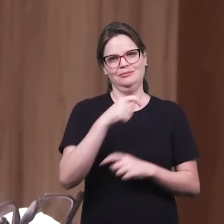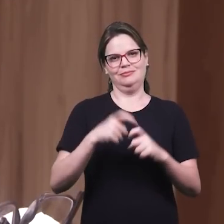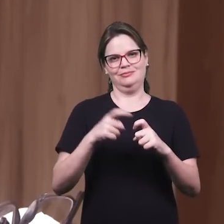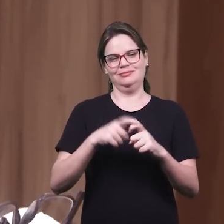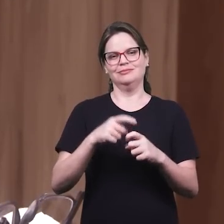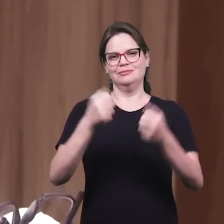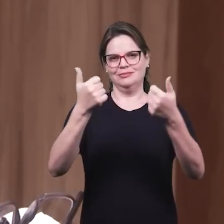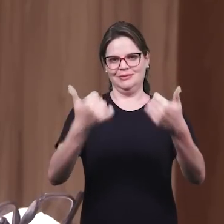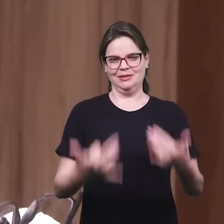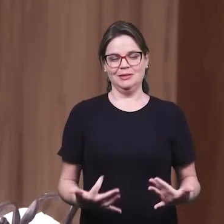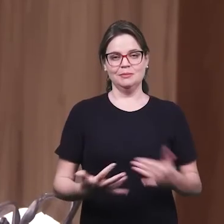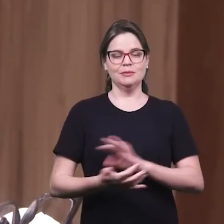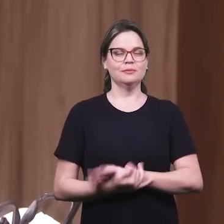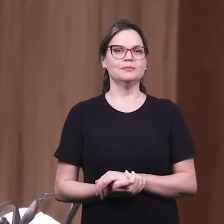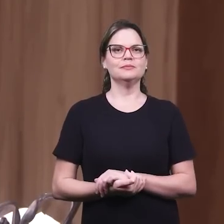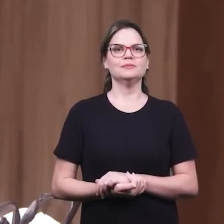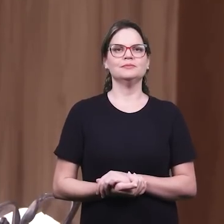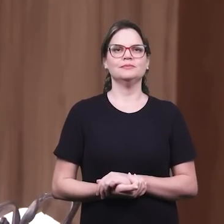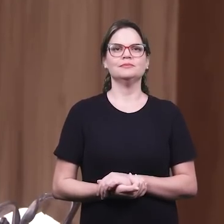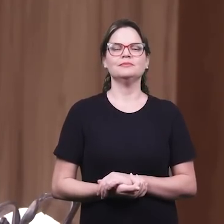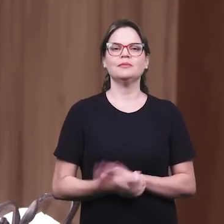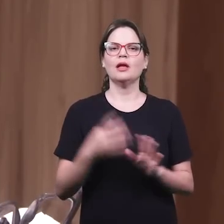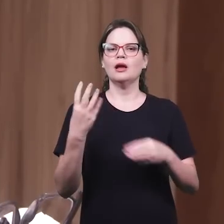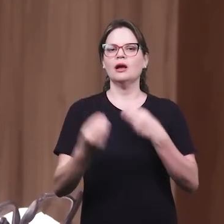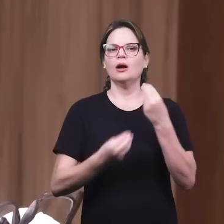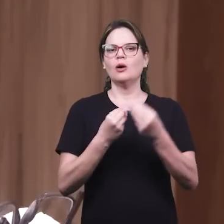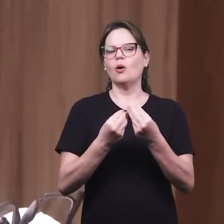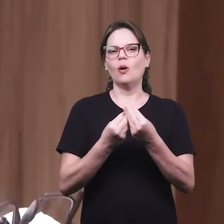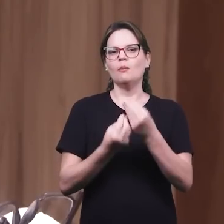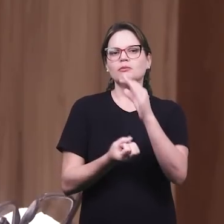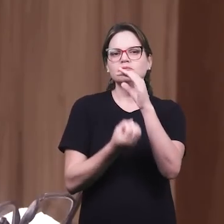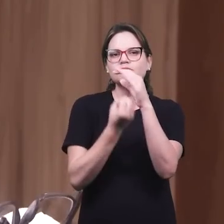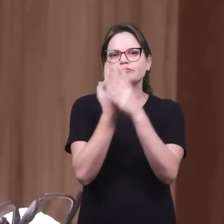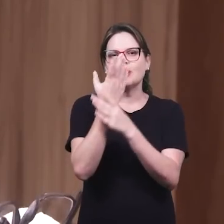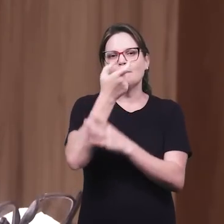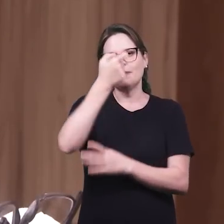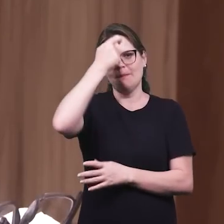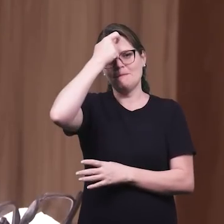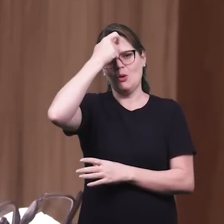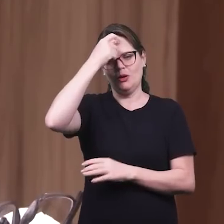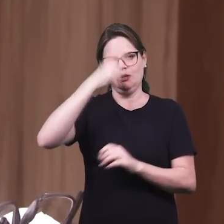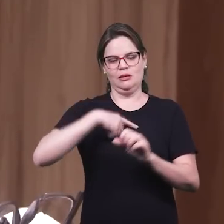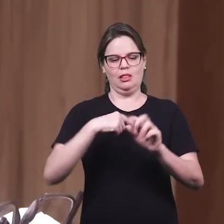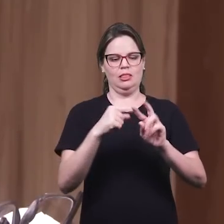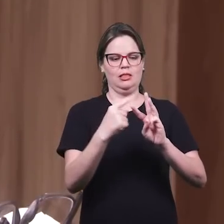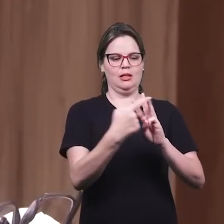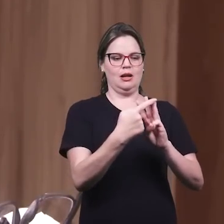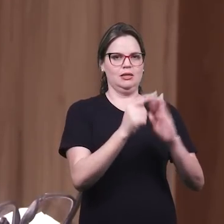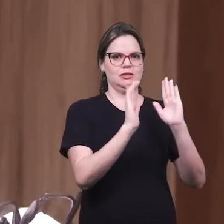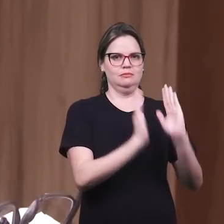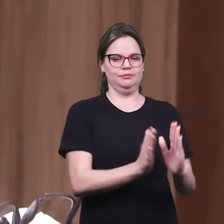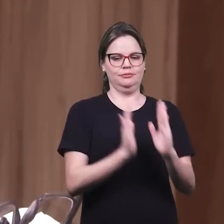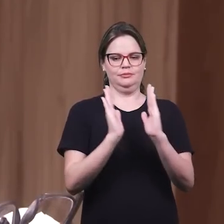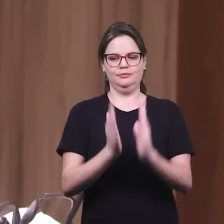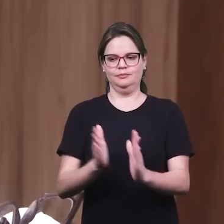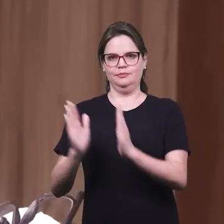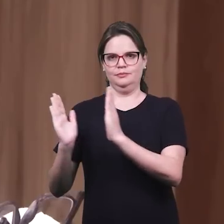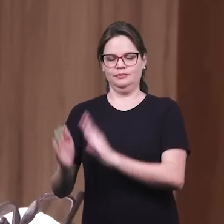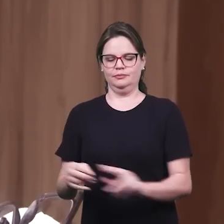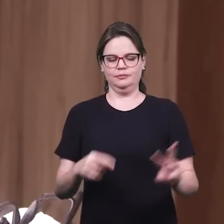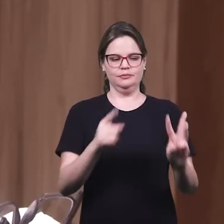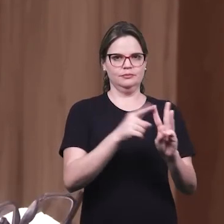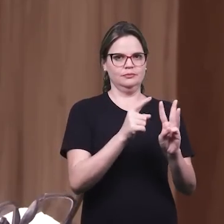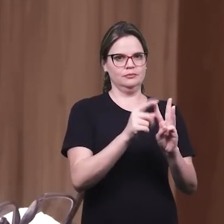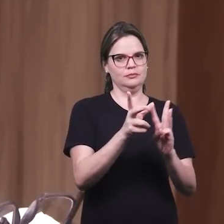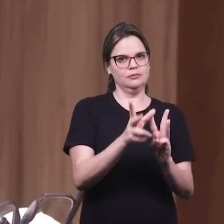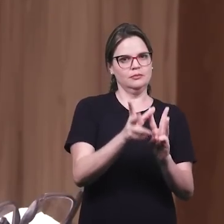ali, a formação da memória, ela passa por 3 processos, que é o recebimento